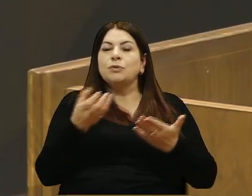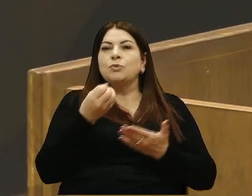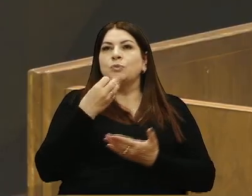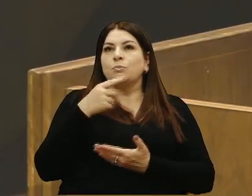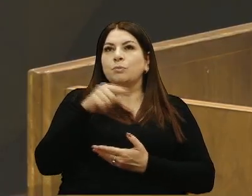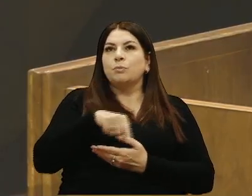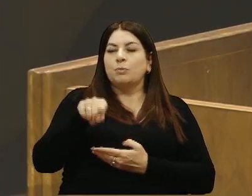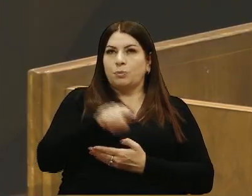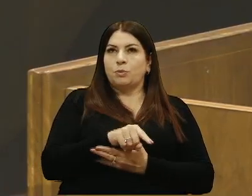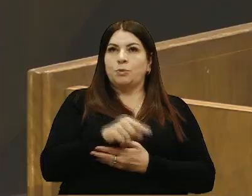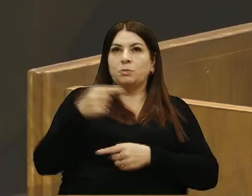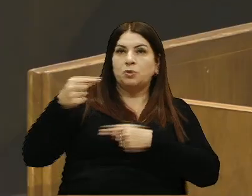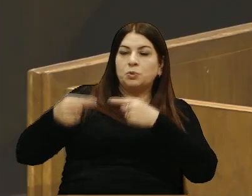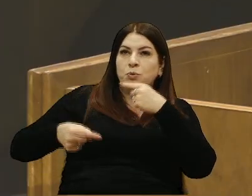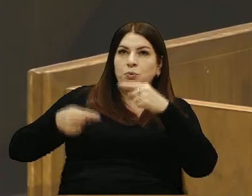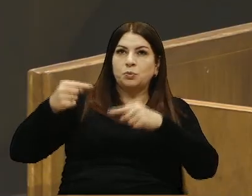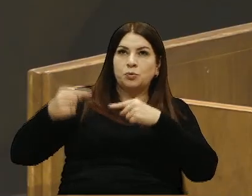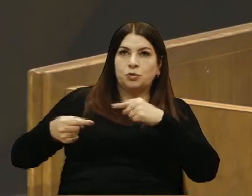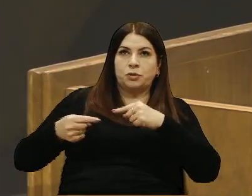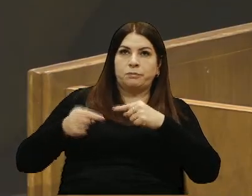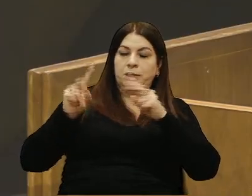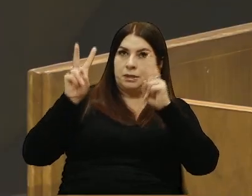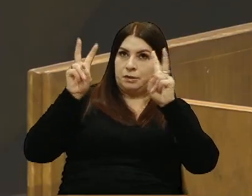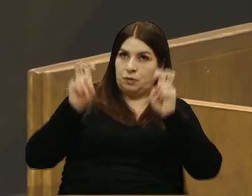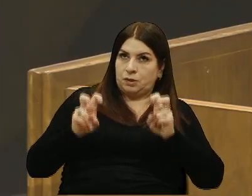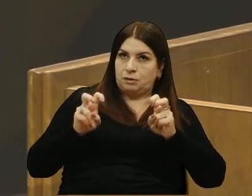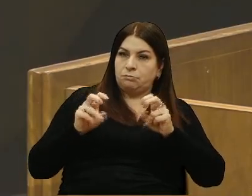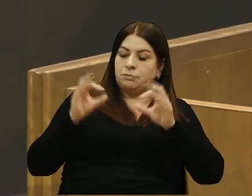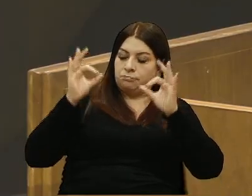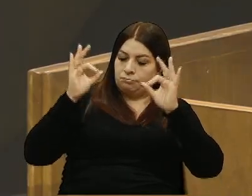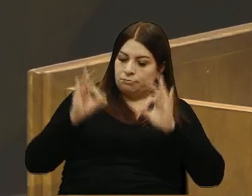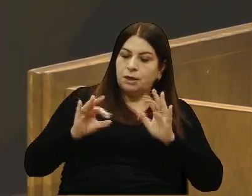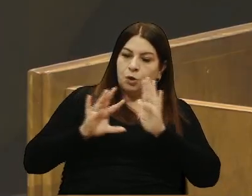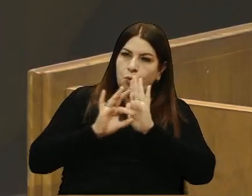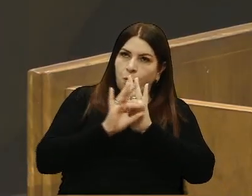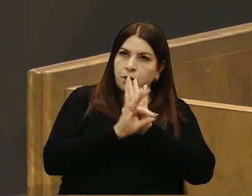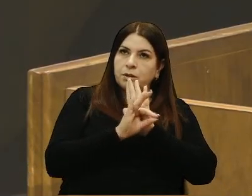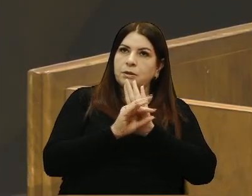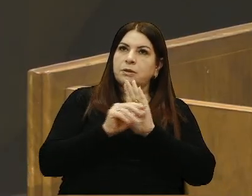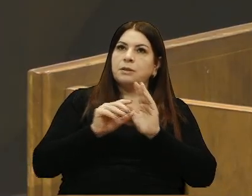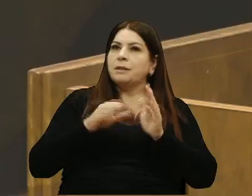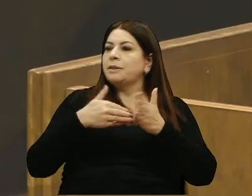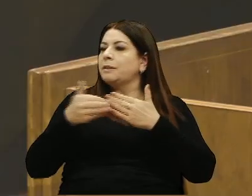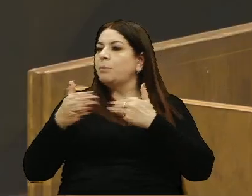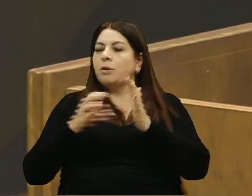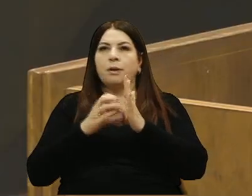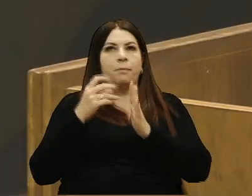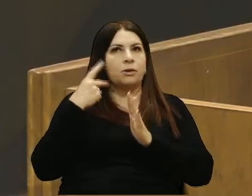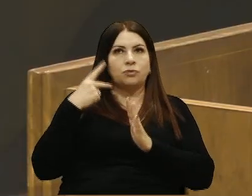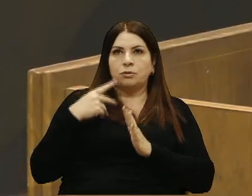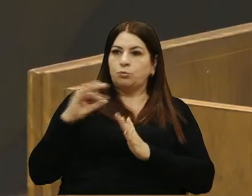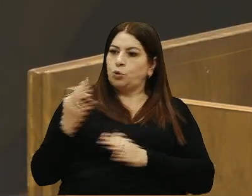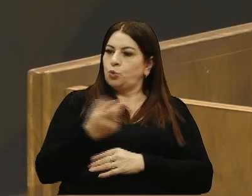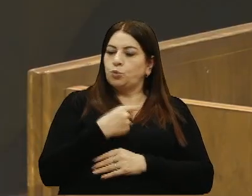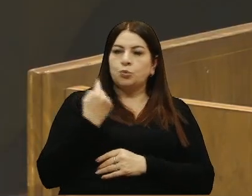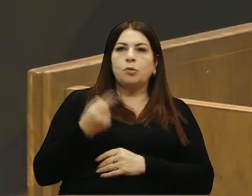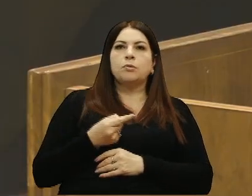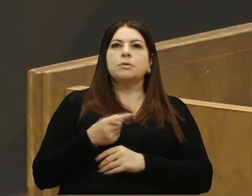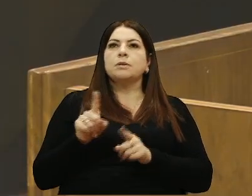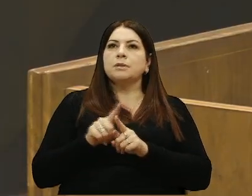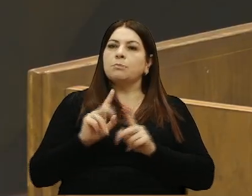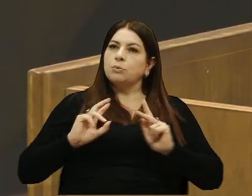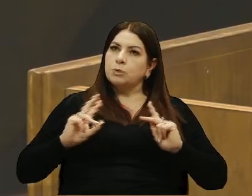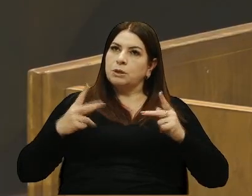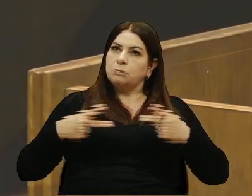palavra, para que discutimos esse assunto de forma coerente, apartidária, porque todos nós somos